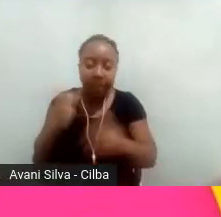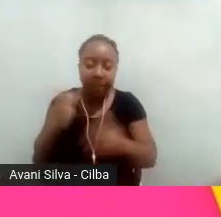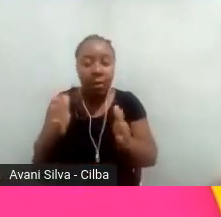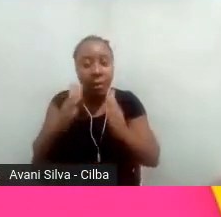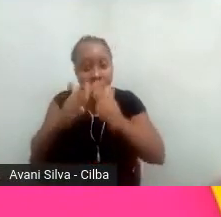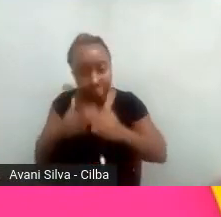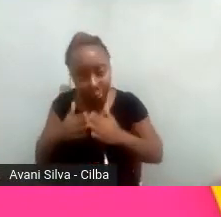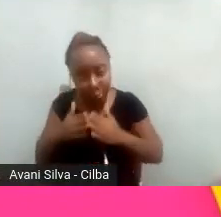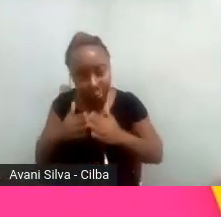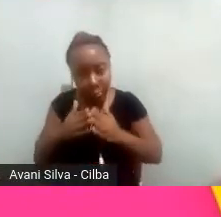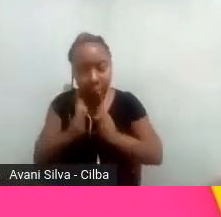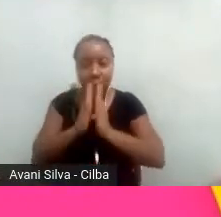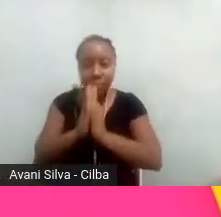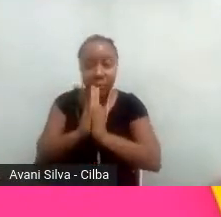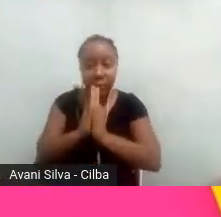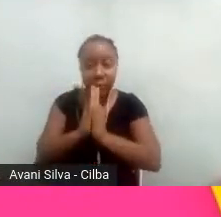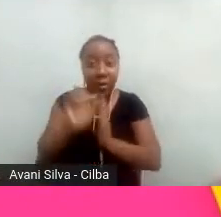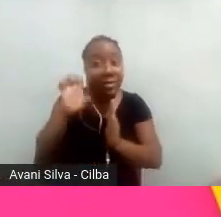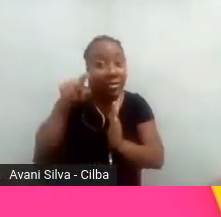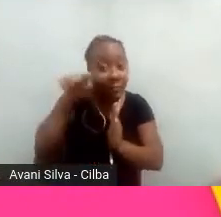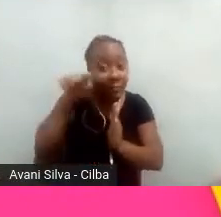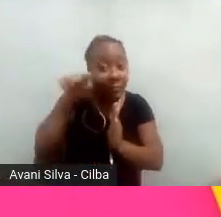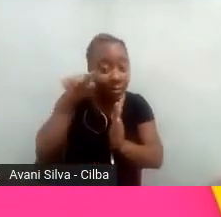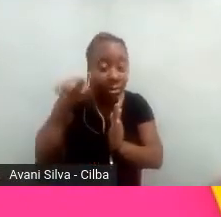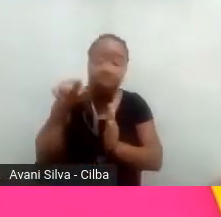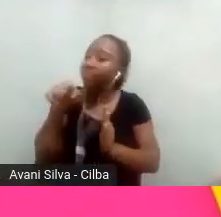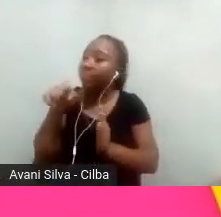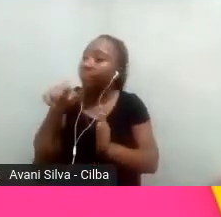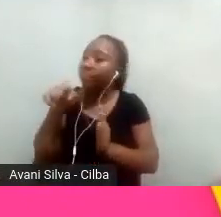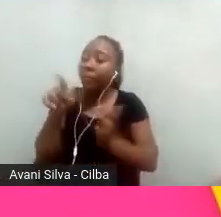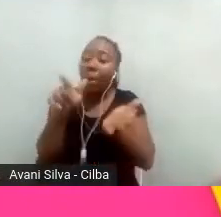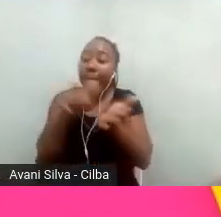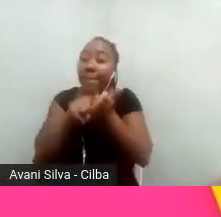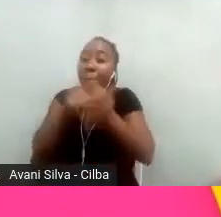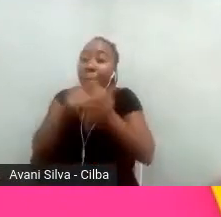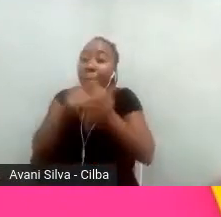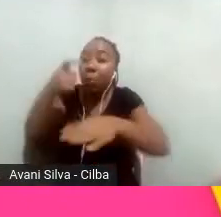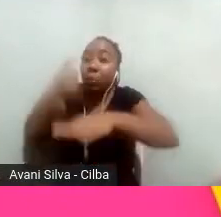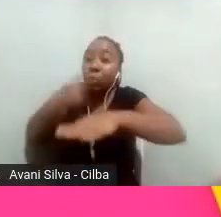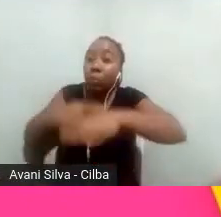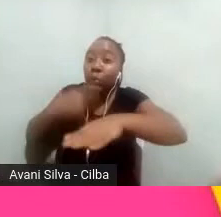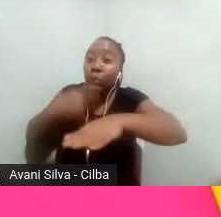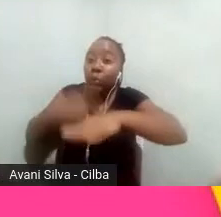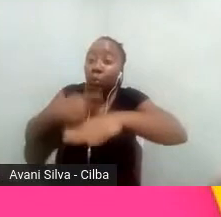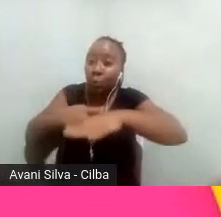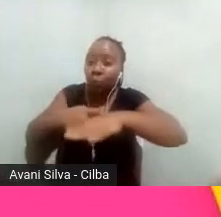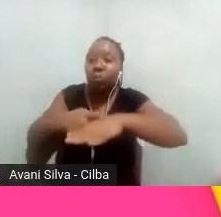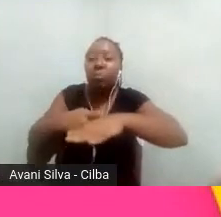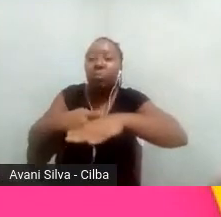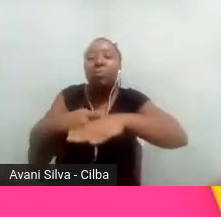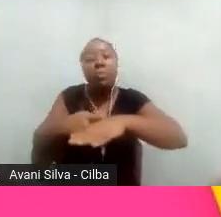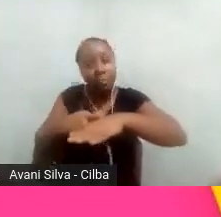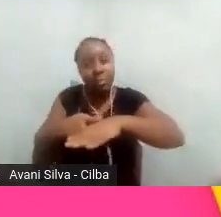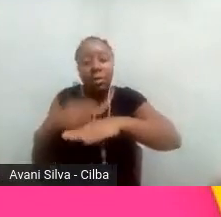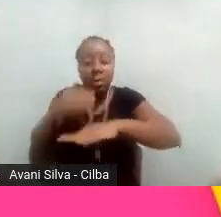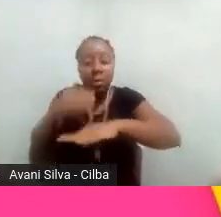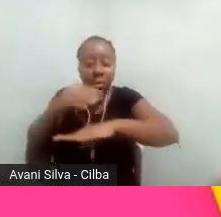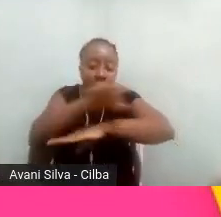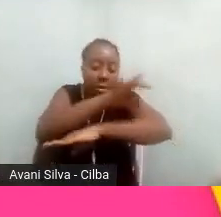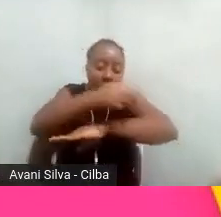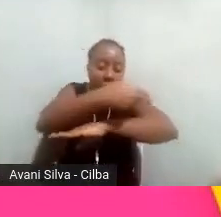Se você tiver aí um papelão, você pode recortar no